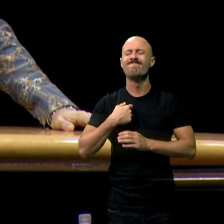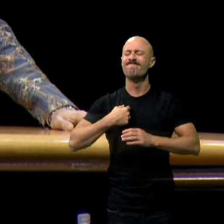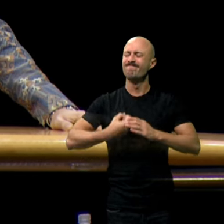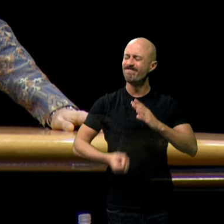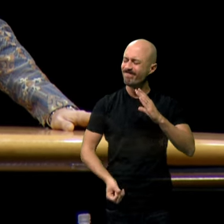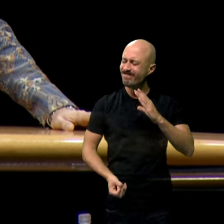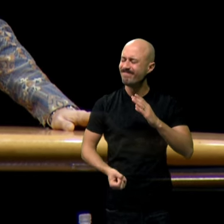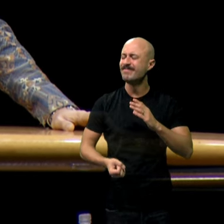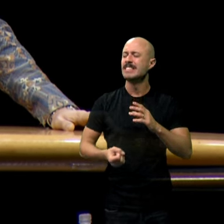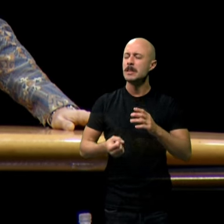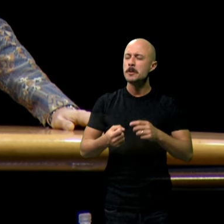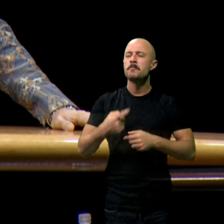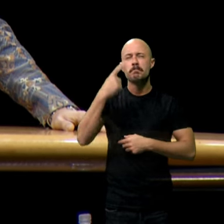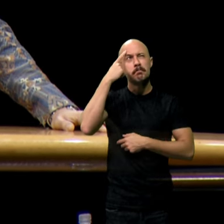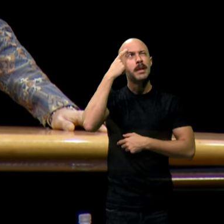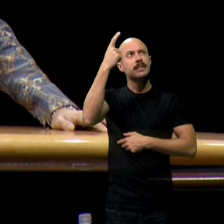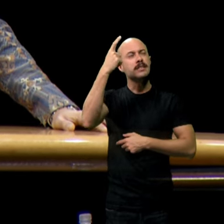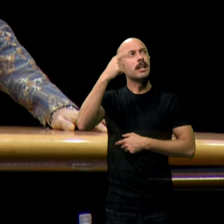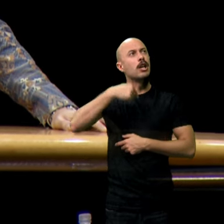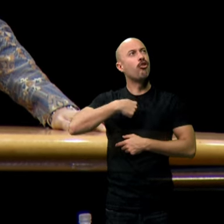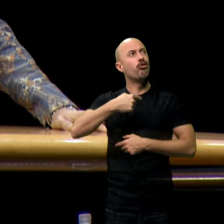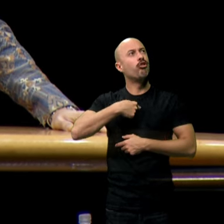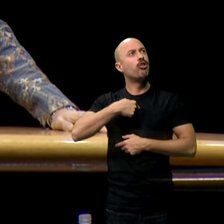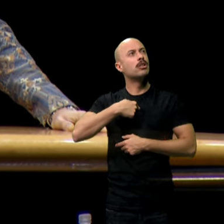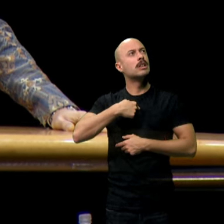me atrevi a empreender com 18 anos.